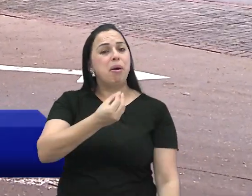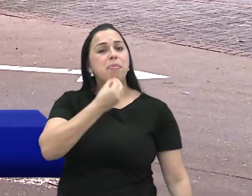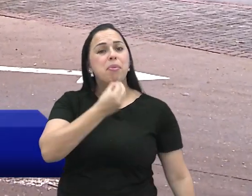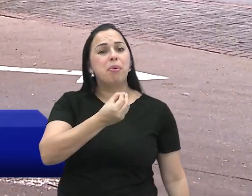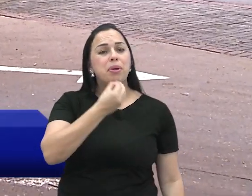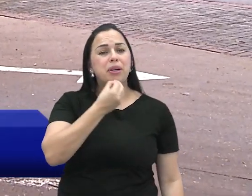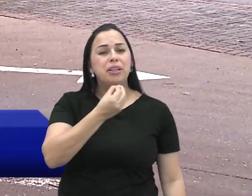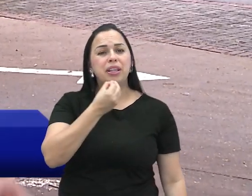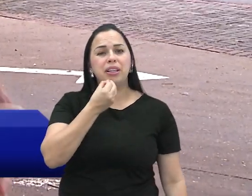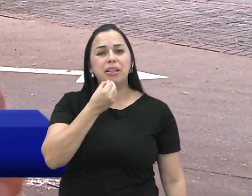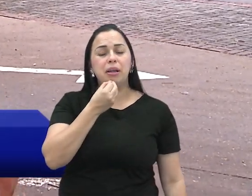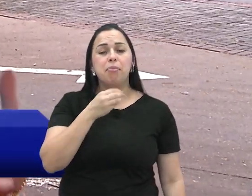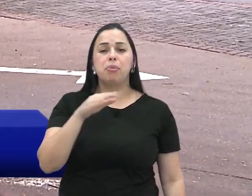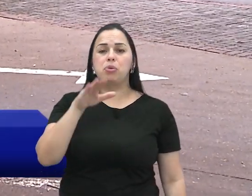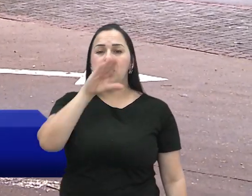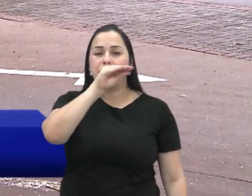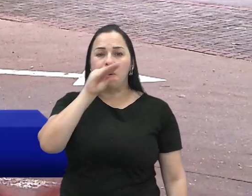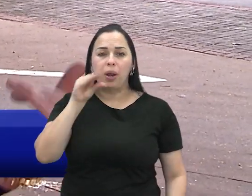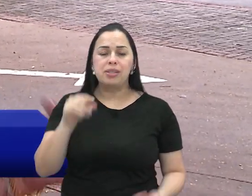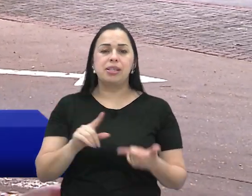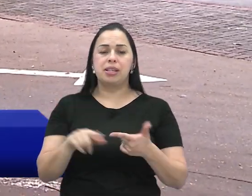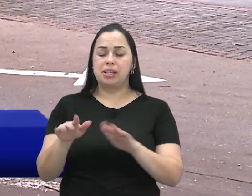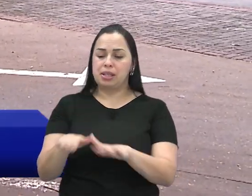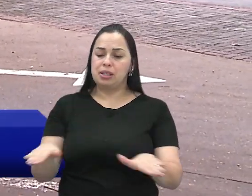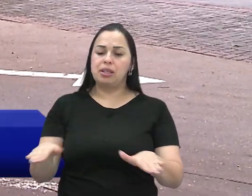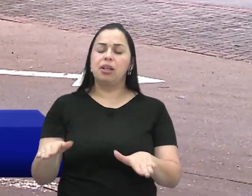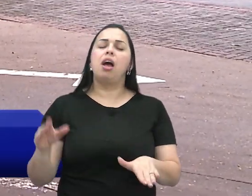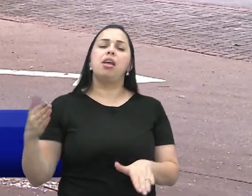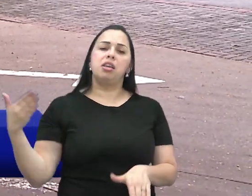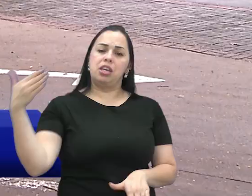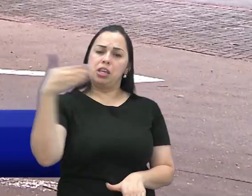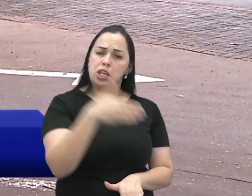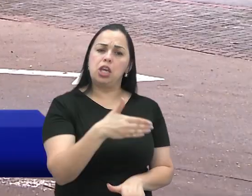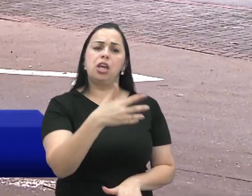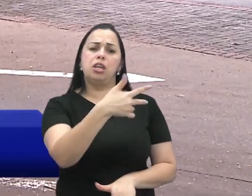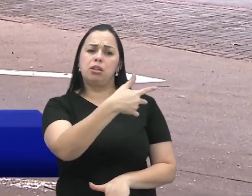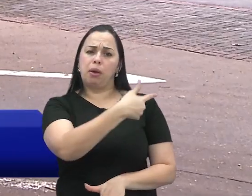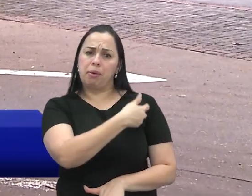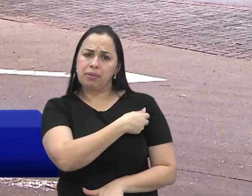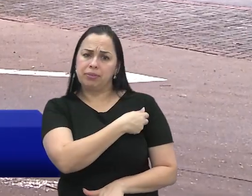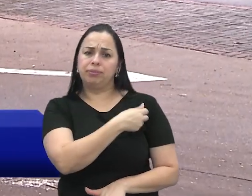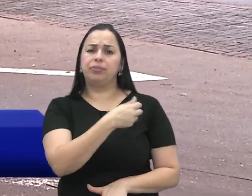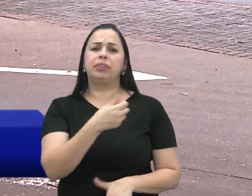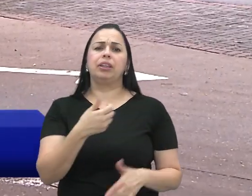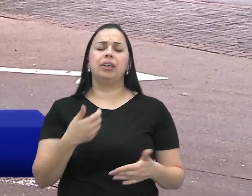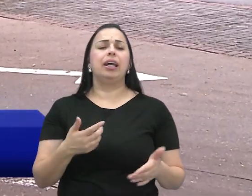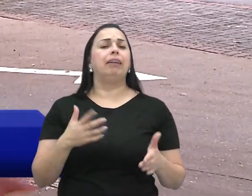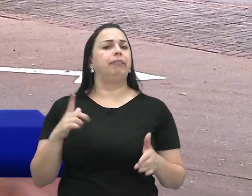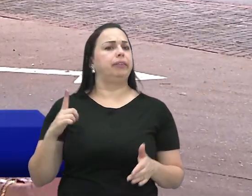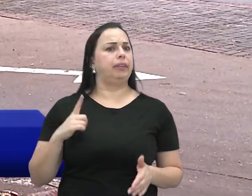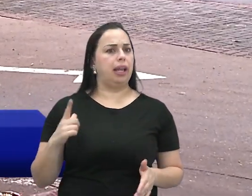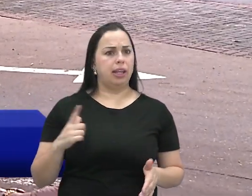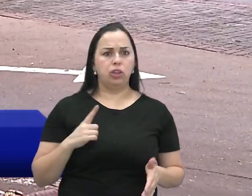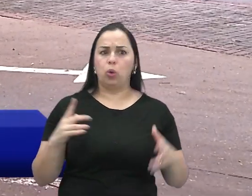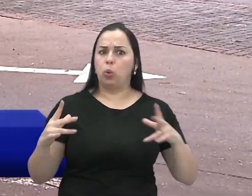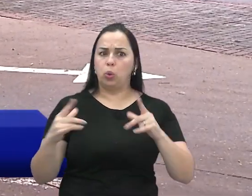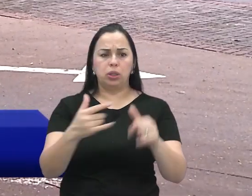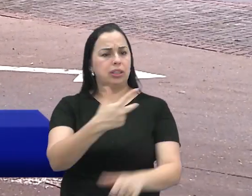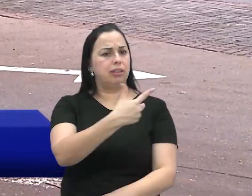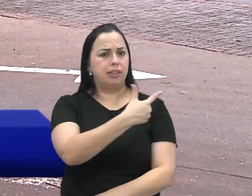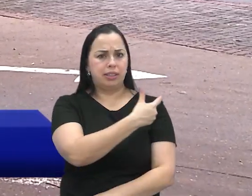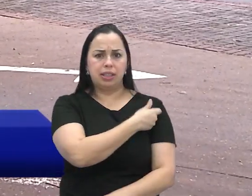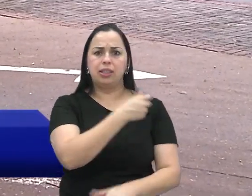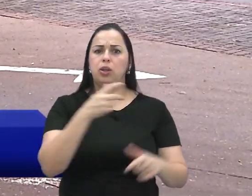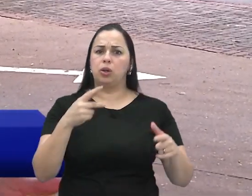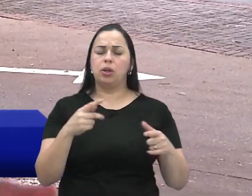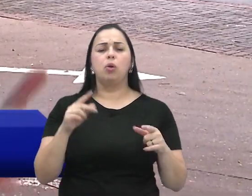excelente oportunidade para os adolescentes e crianças atualizarem as suas cadernetas de vacina. A gente tem todas as vacinas disponíveis